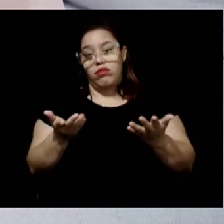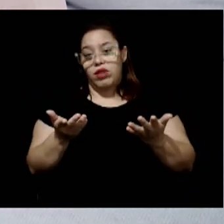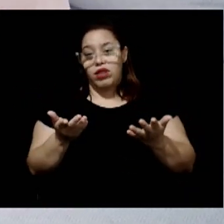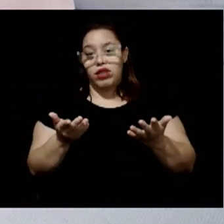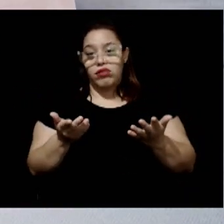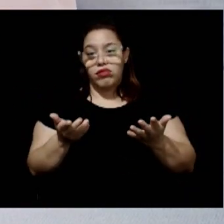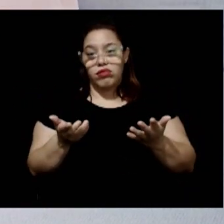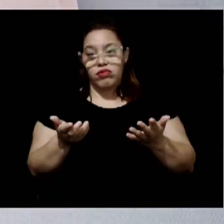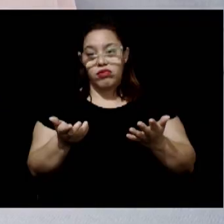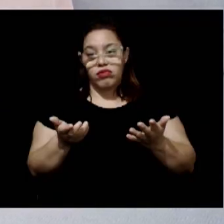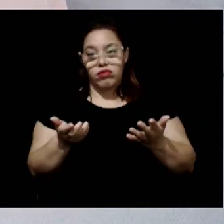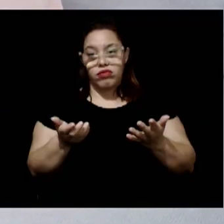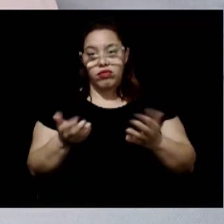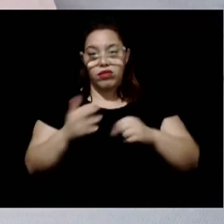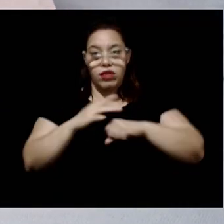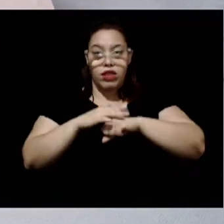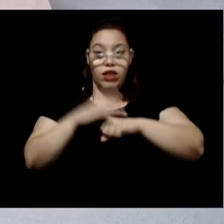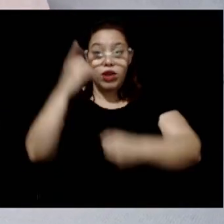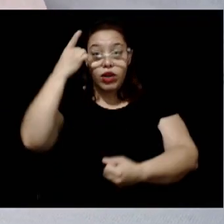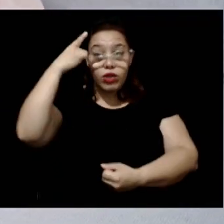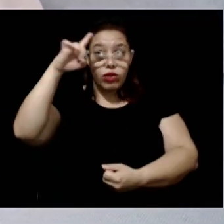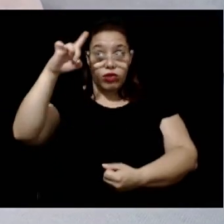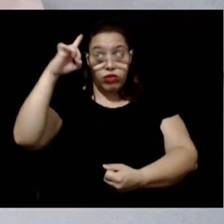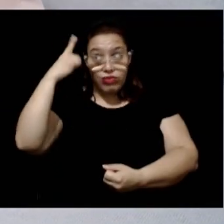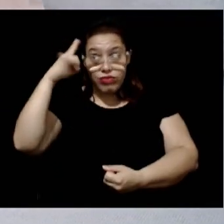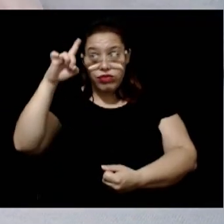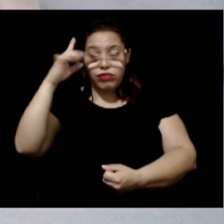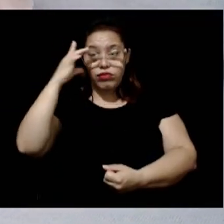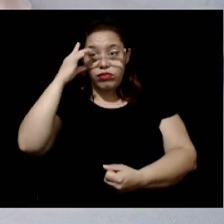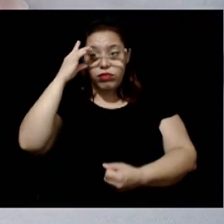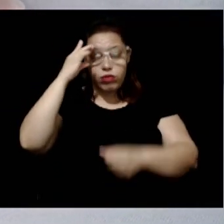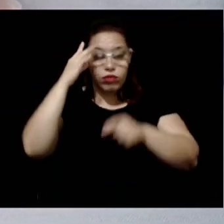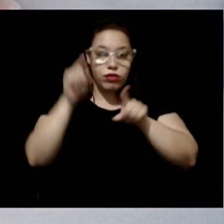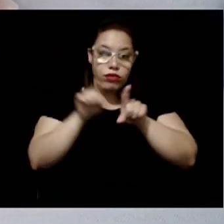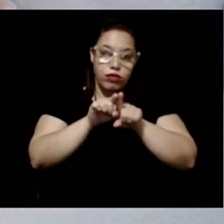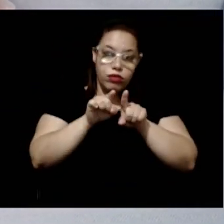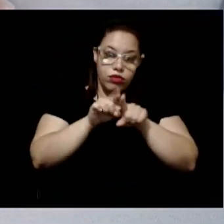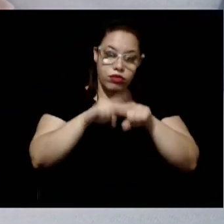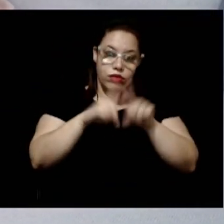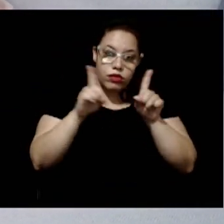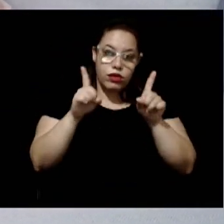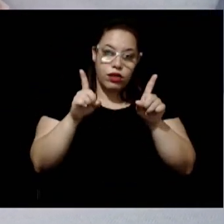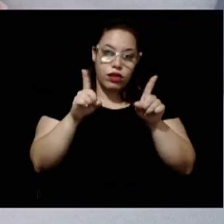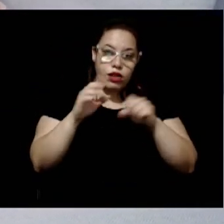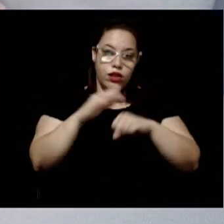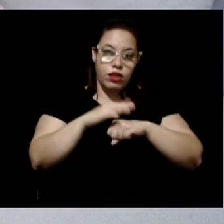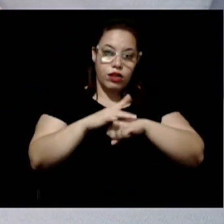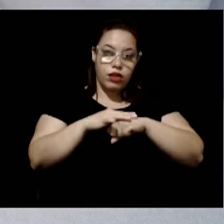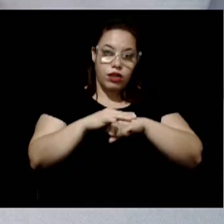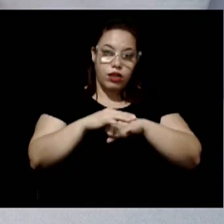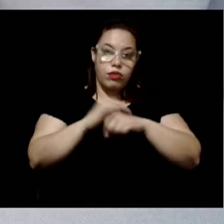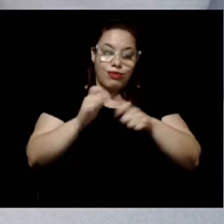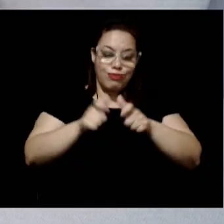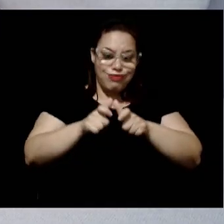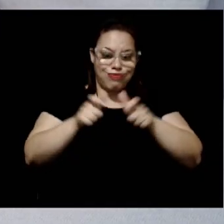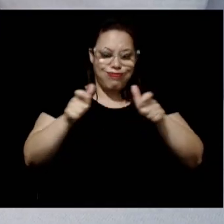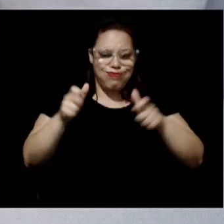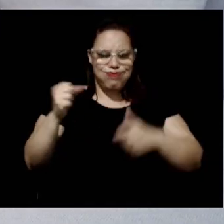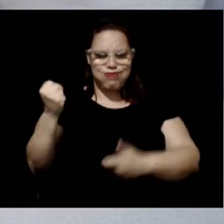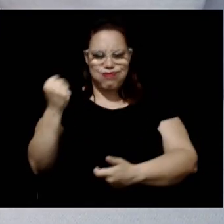doenças do dia a dia, né? Mas também temos doenças que impõem gravidade em algum momento, né? Isso tem que ser